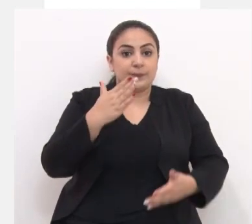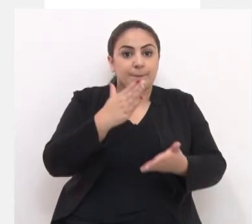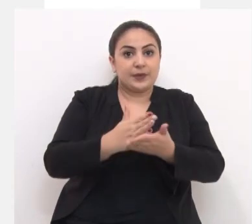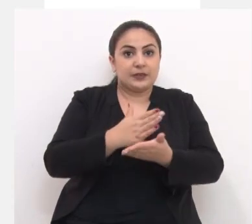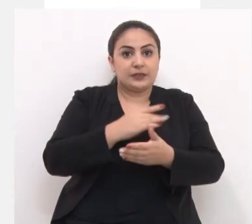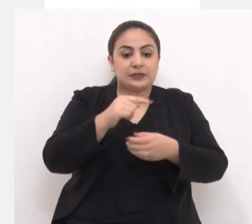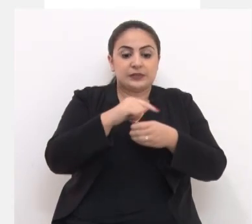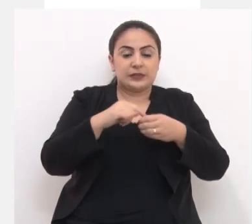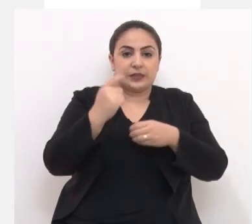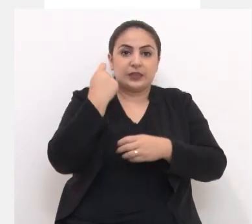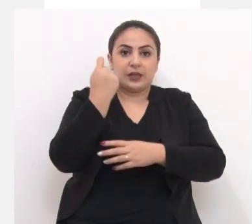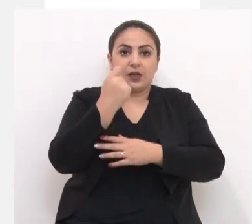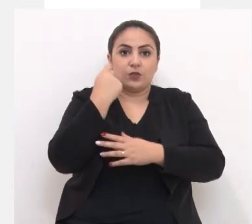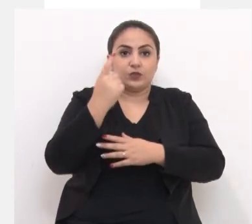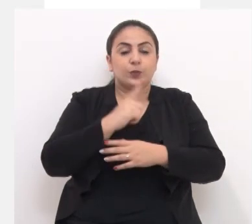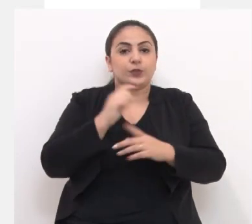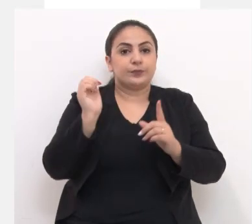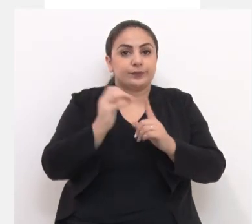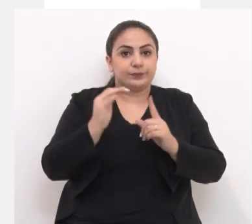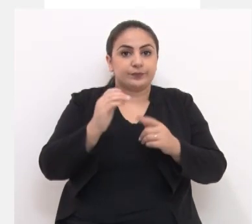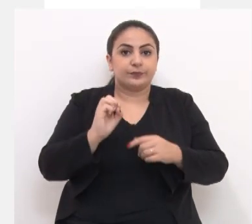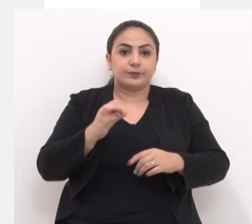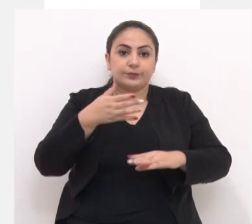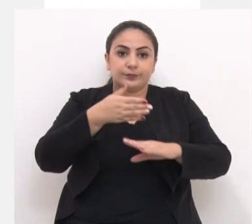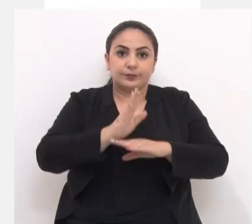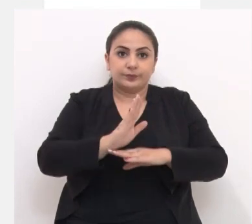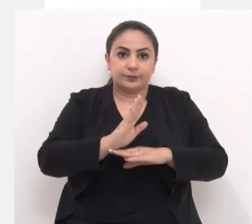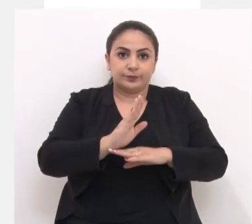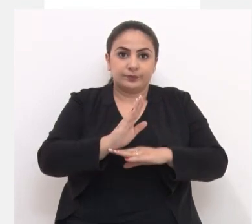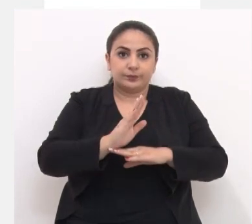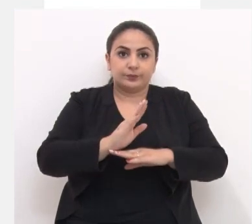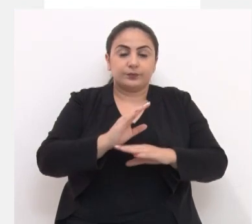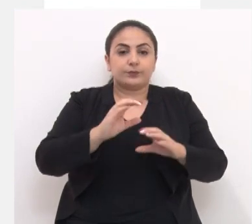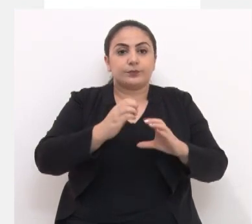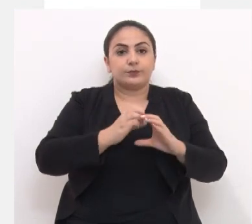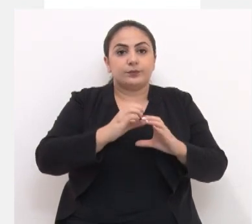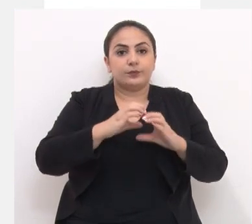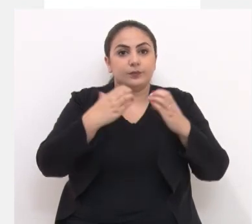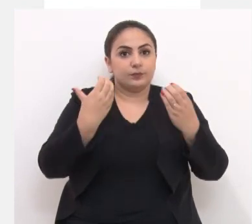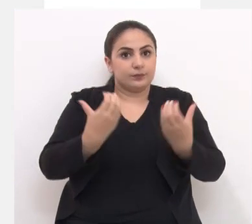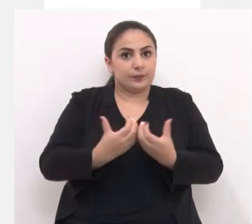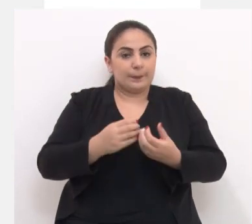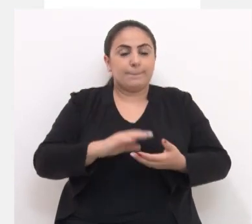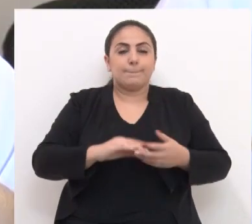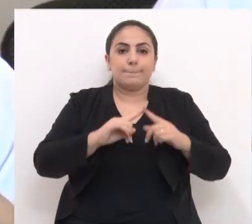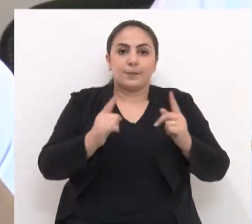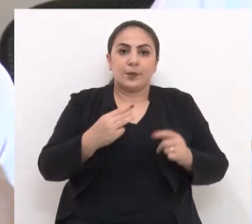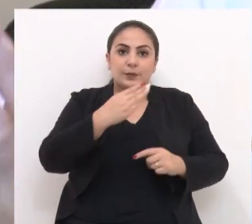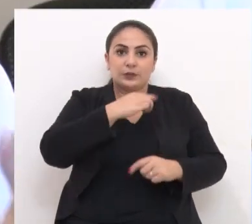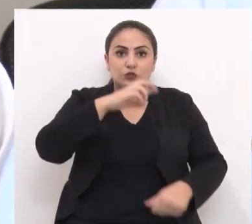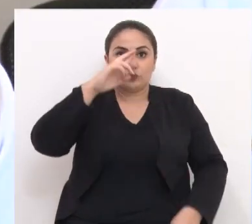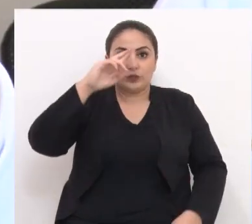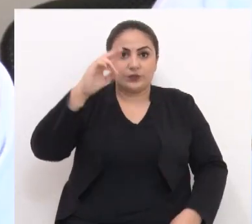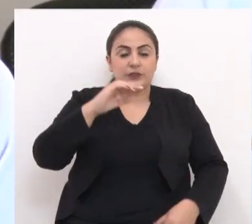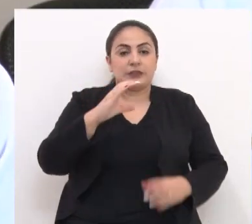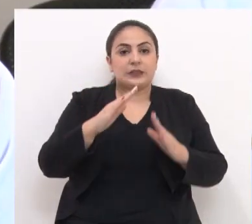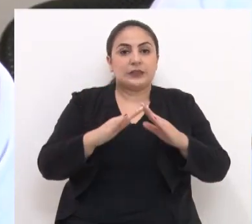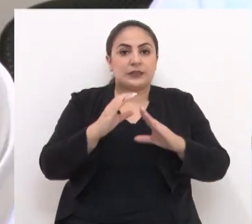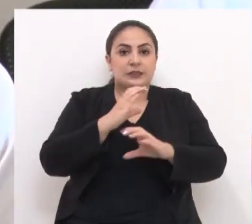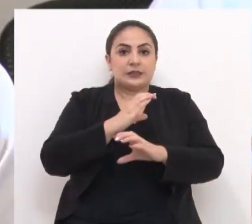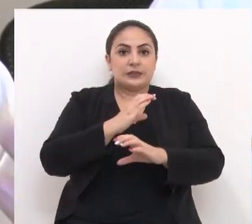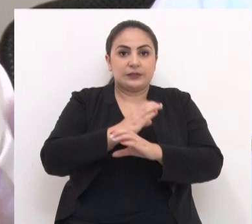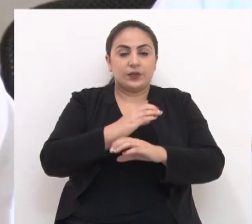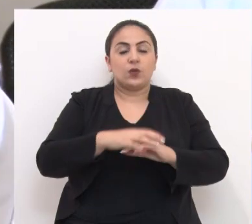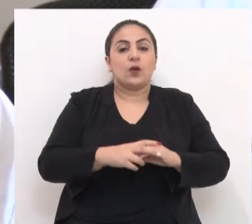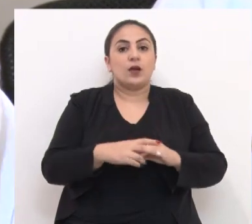cidades gaúchas seria afetada com a eventual aprovação das propostas no Congresso. Para o ministro-chefe da